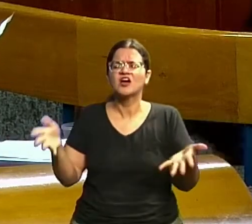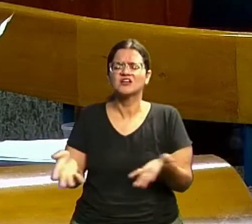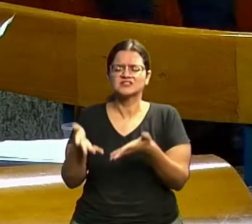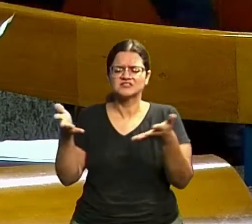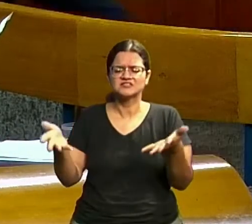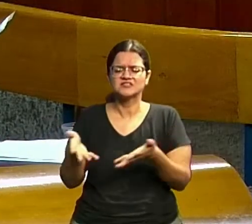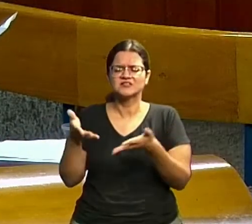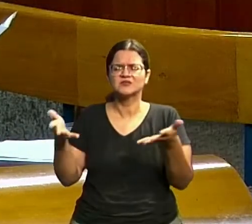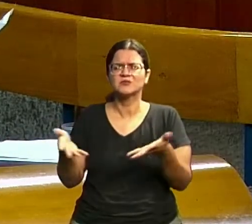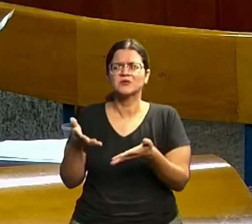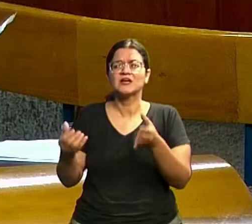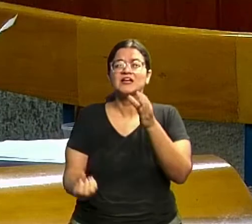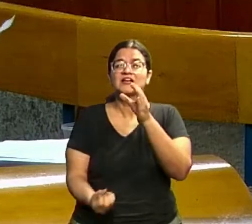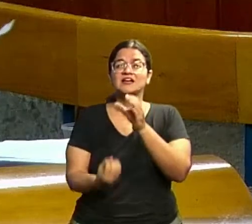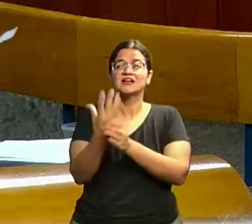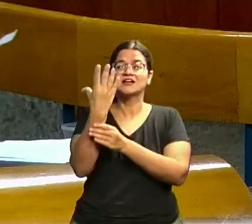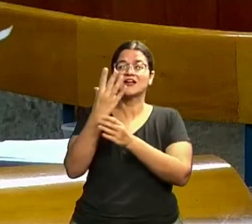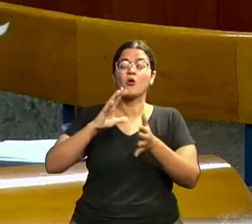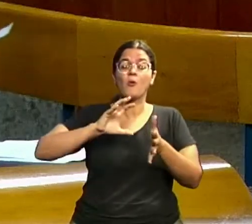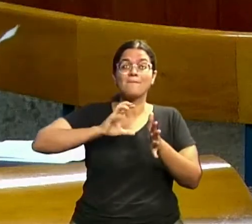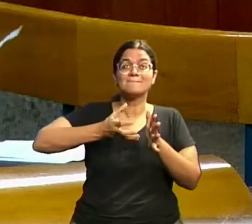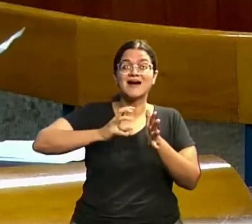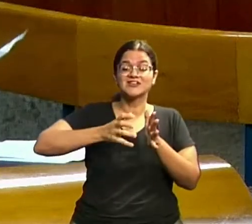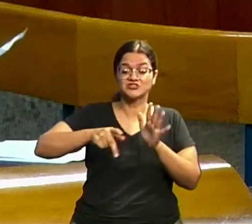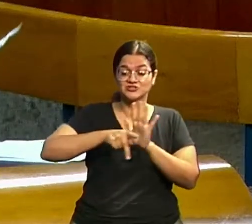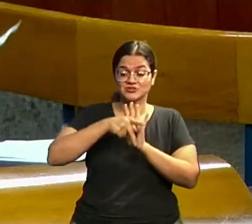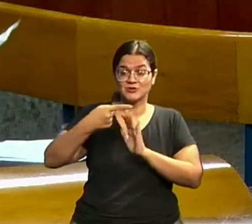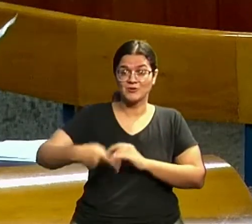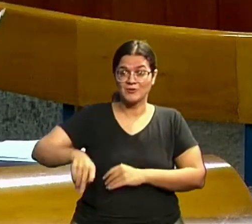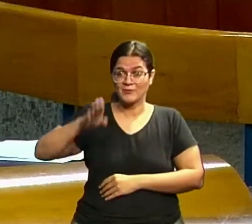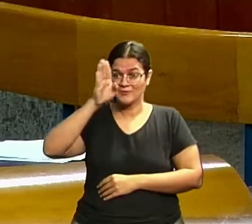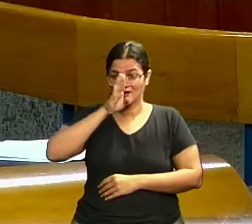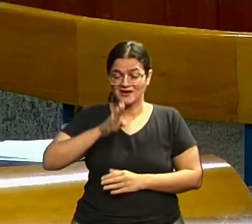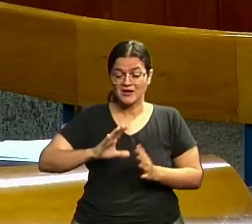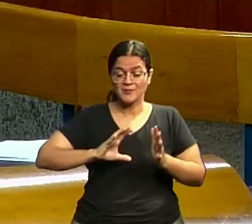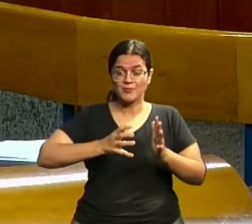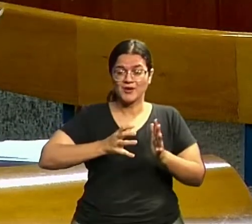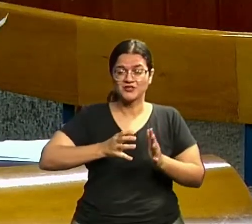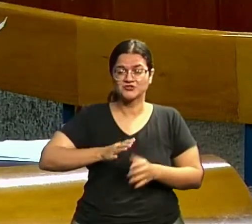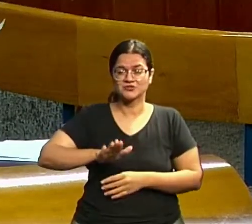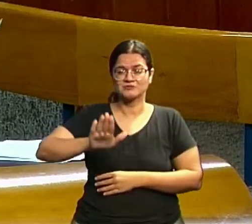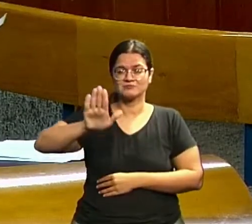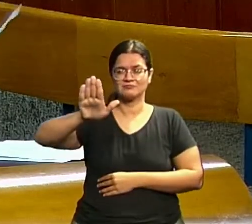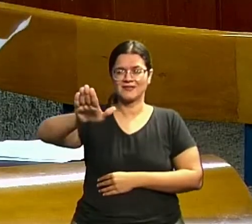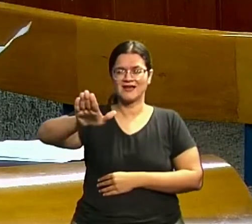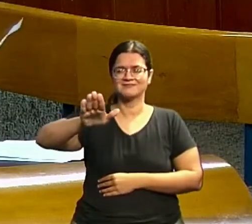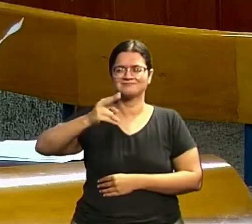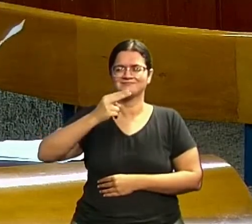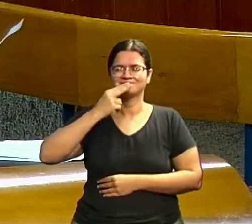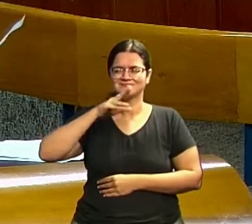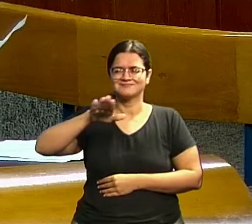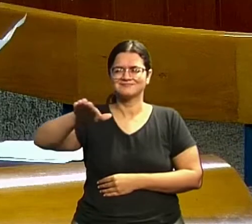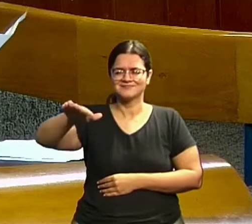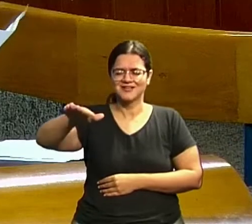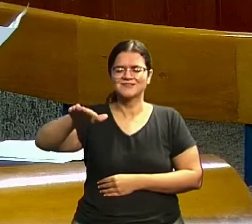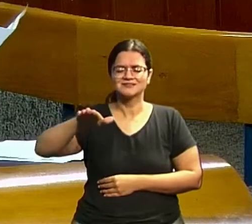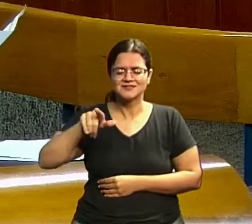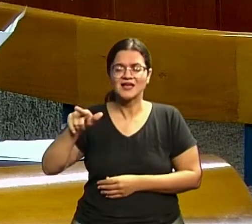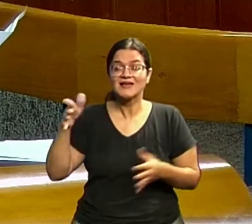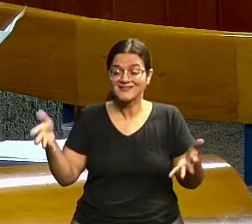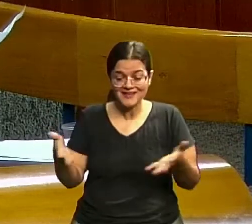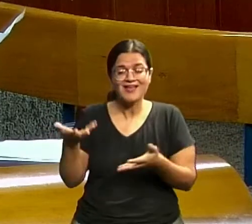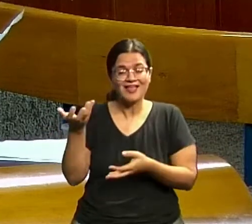Santana, a criação de um partido no país de nazista. Ele incentivou